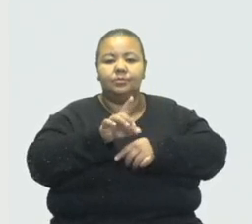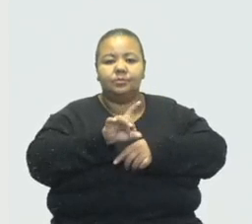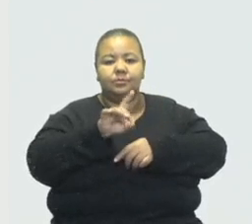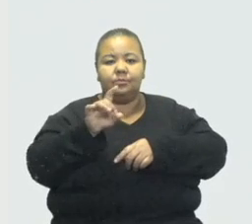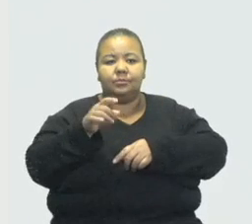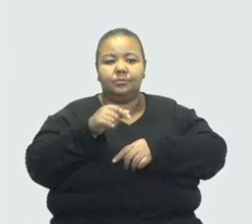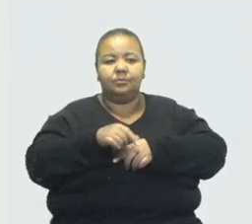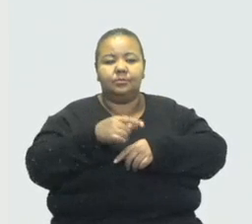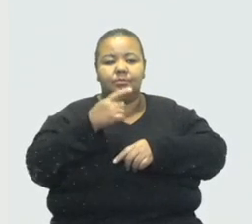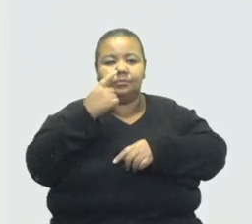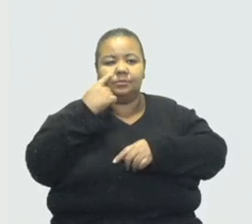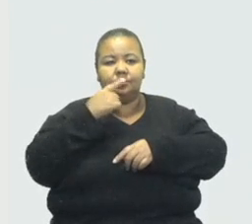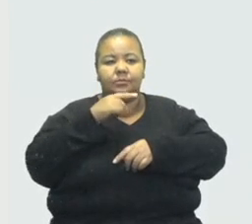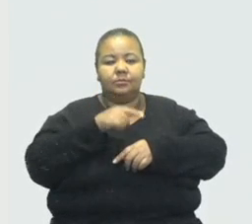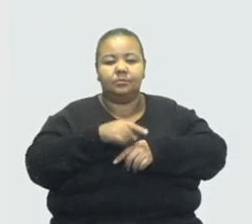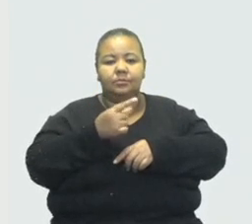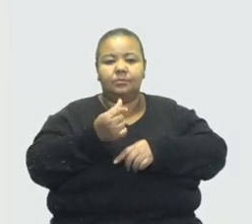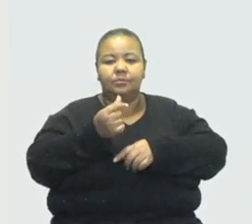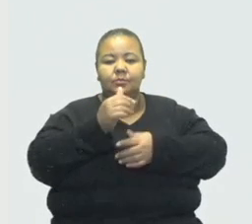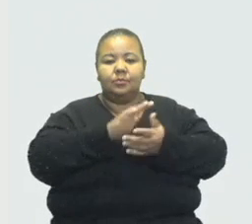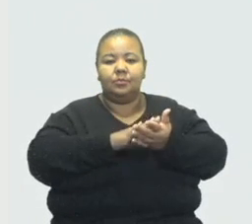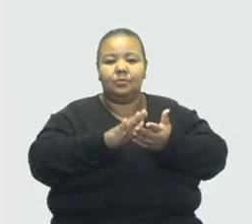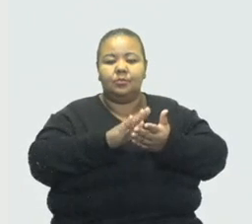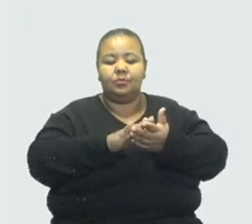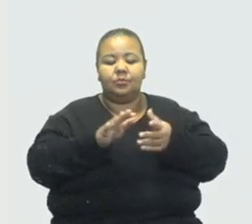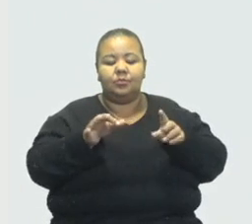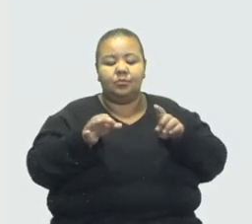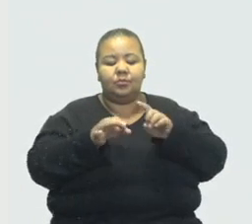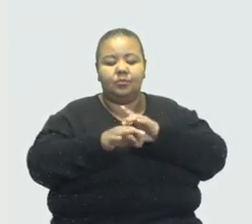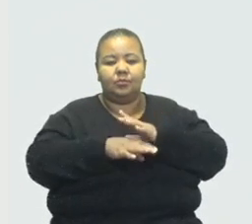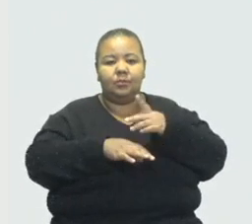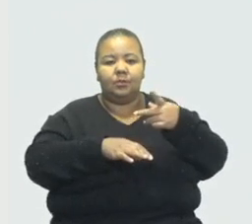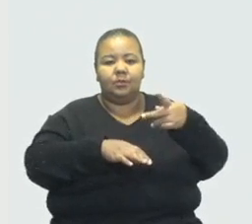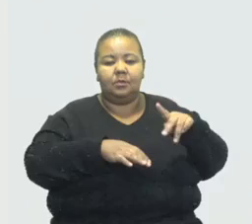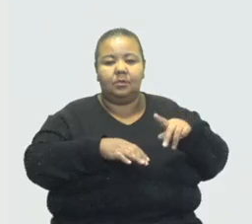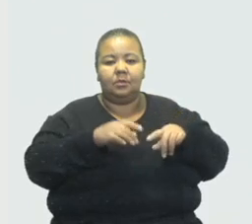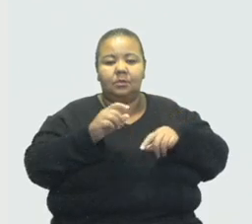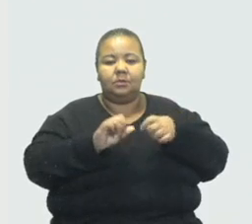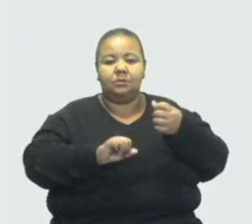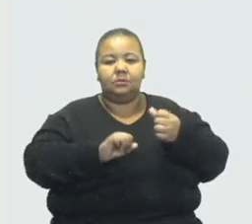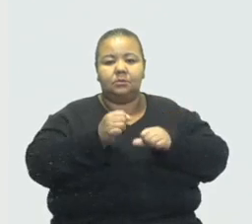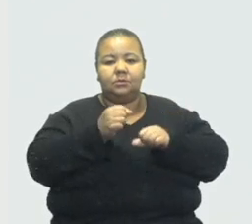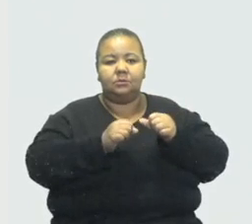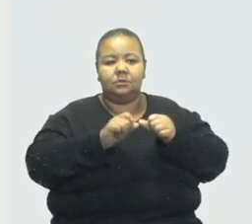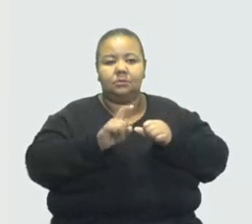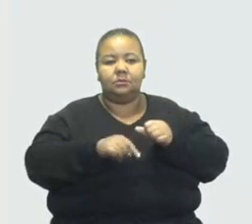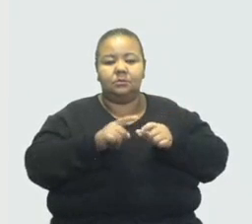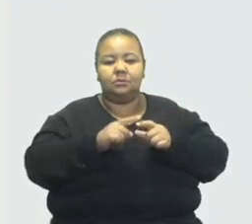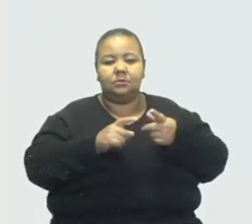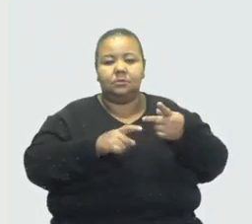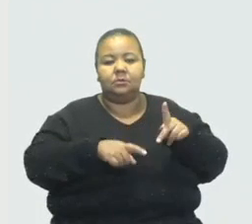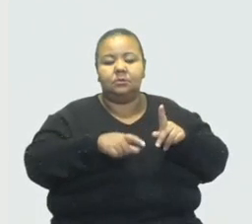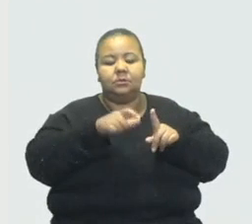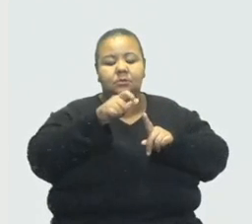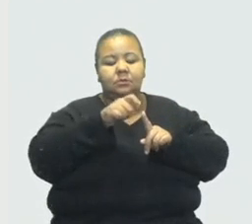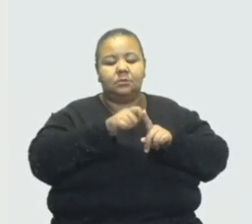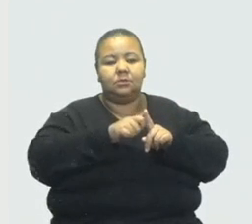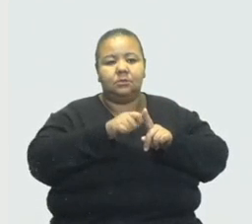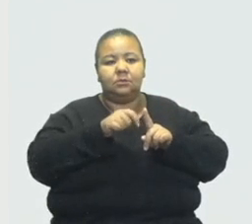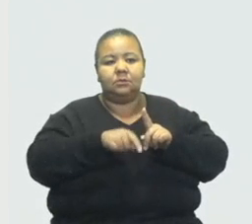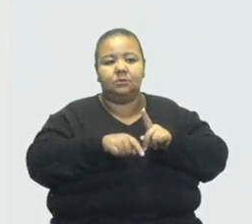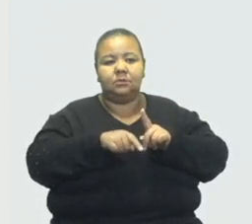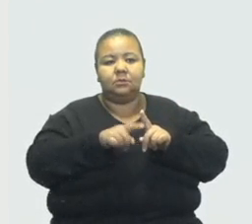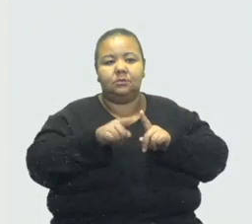um, vamos encontrar que o custo total da nossa fábrica, nesse mês